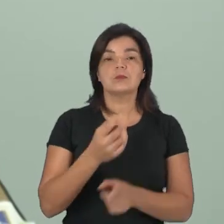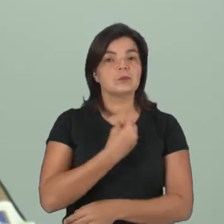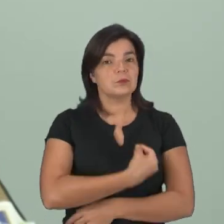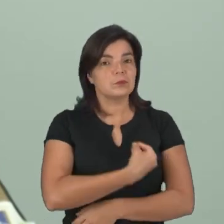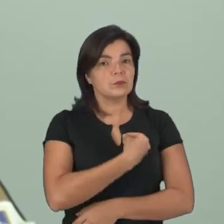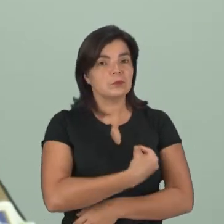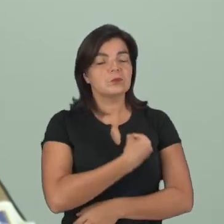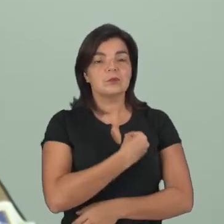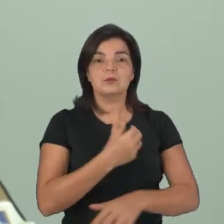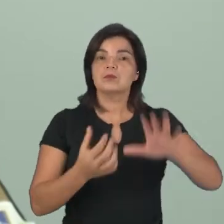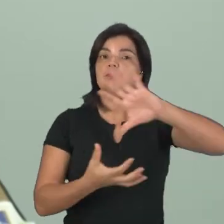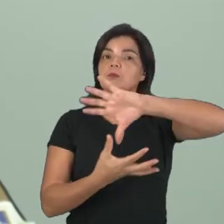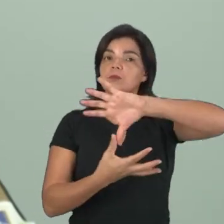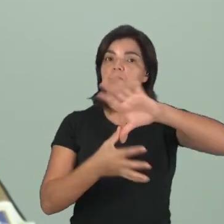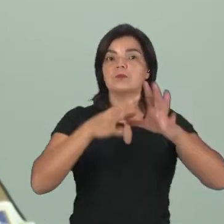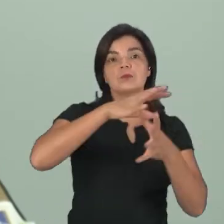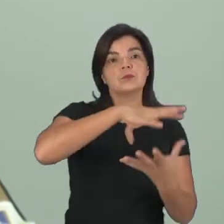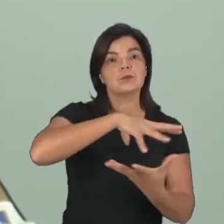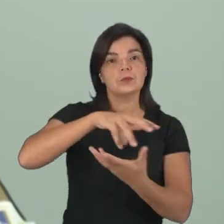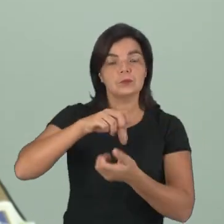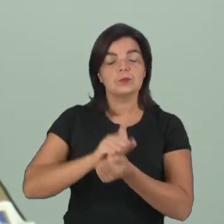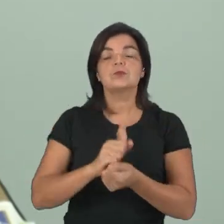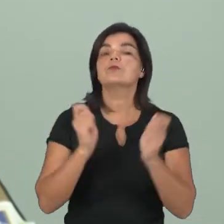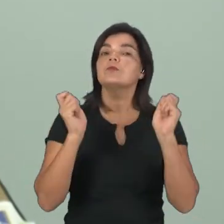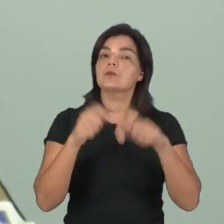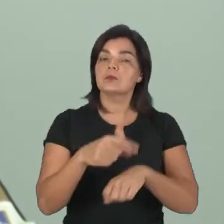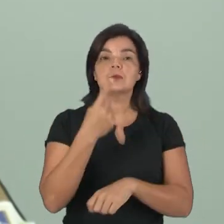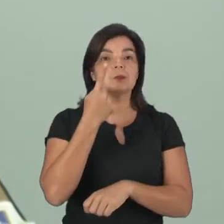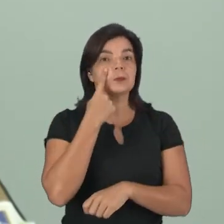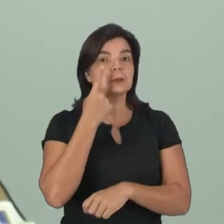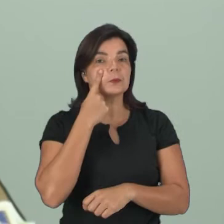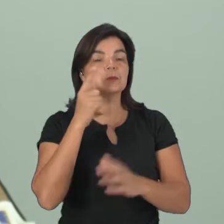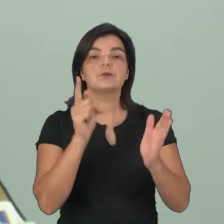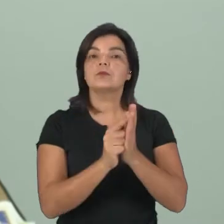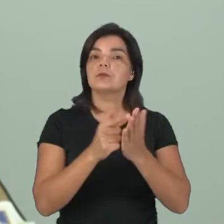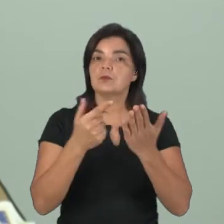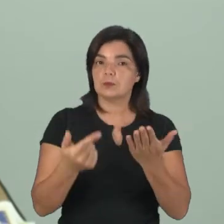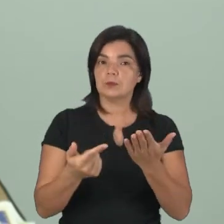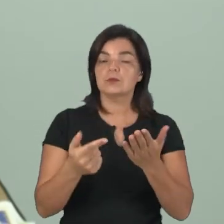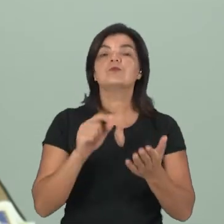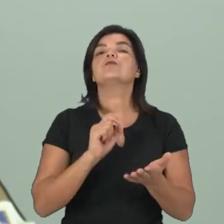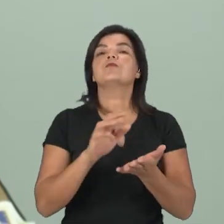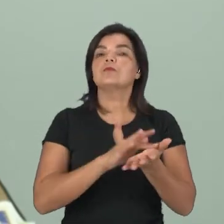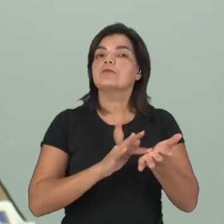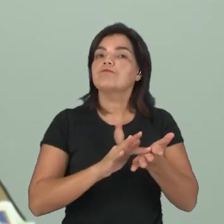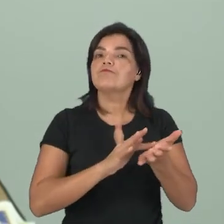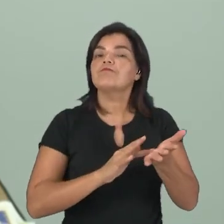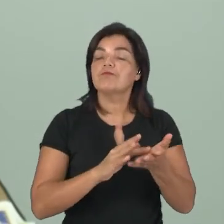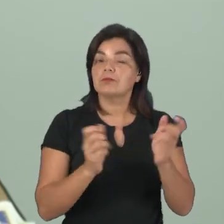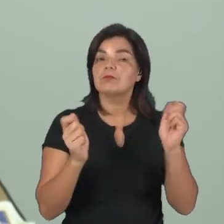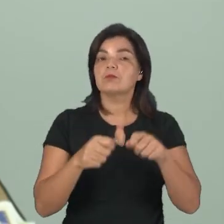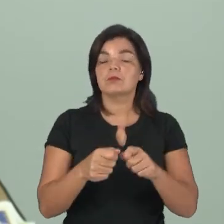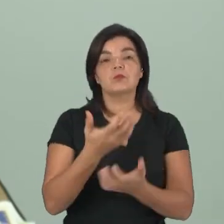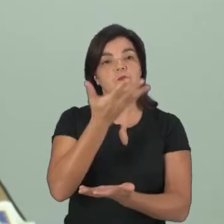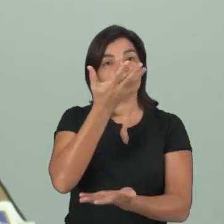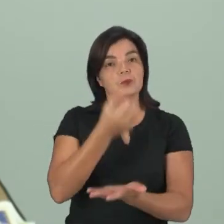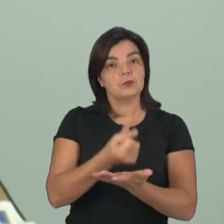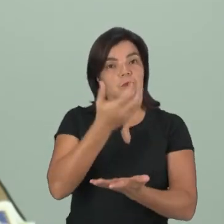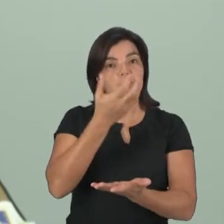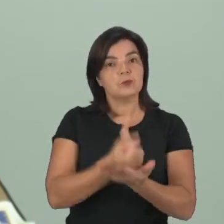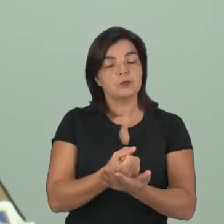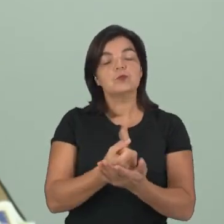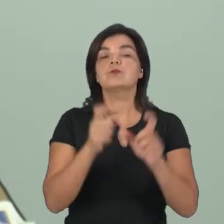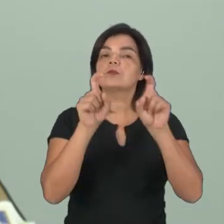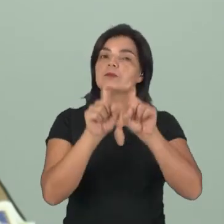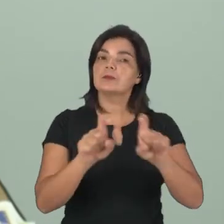que estamos vivendo com a pandemia nós podemos ter acesso ao sinal digital podemos baixar esse